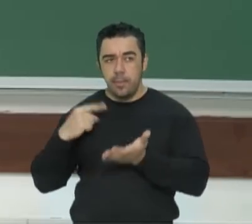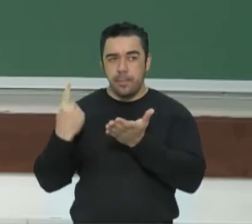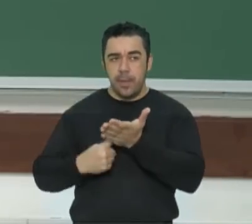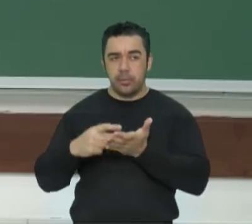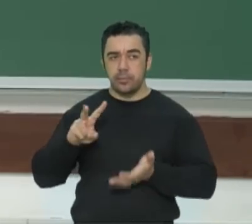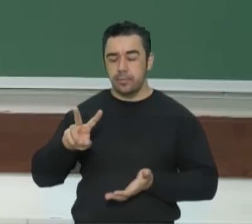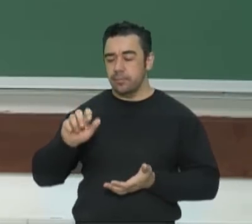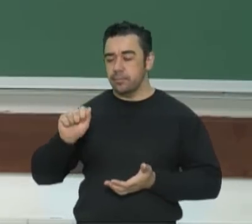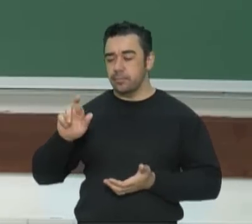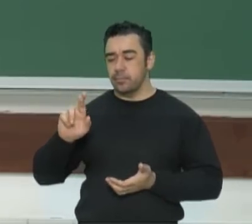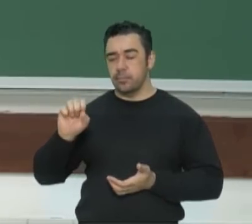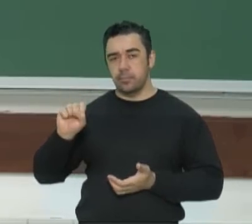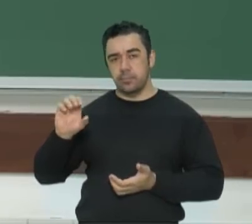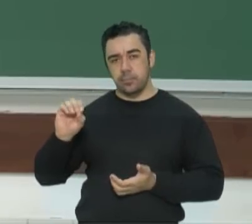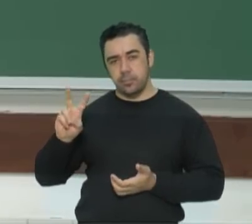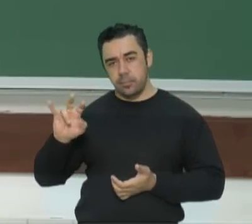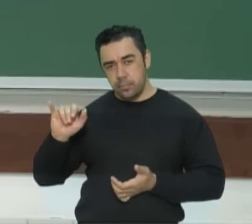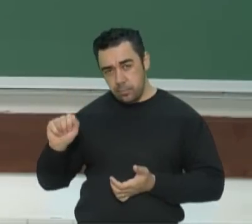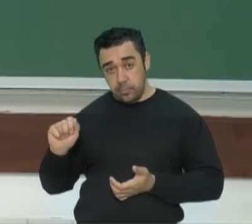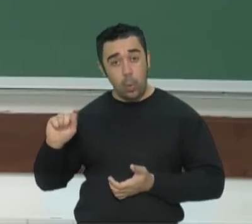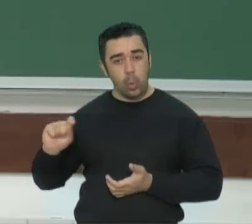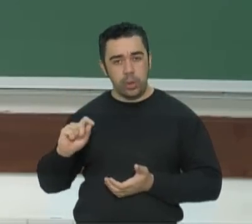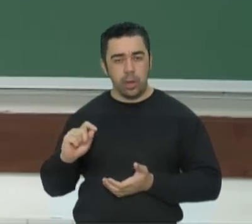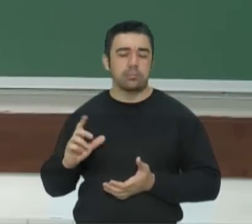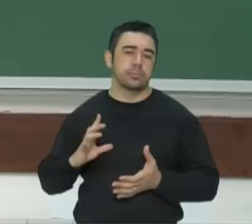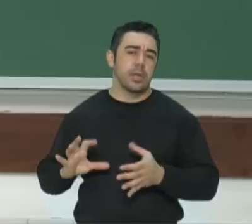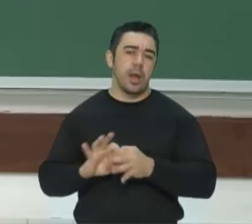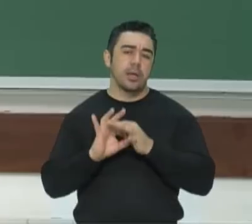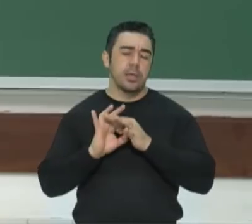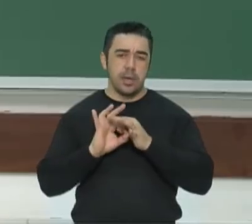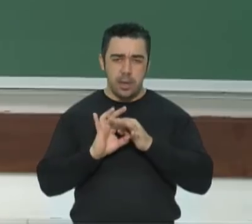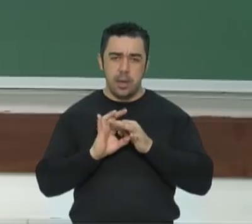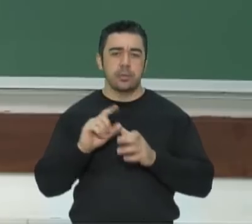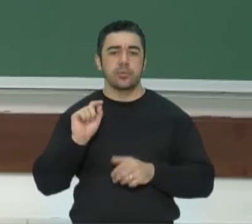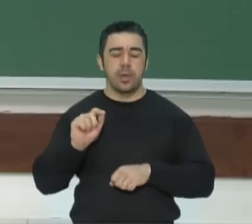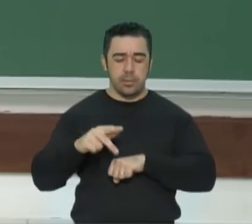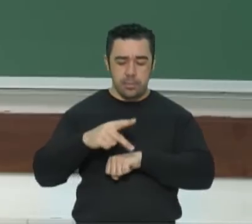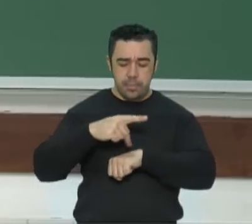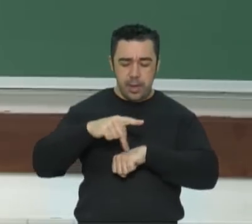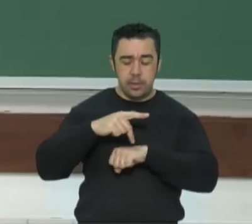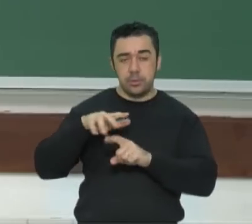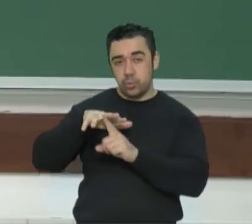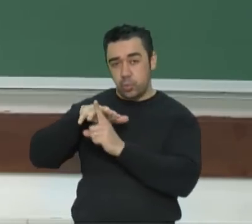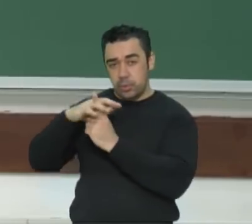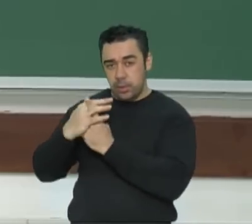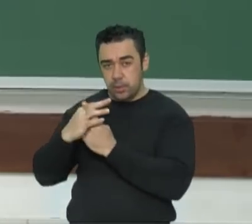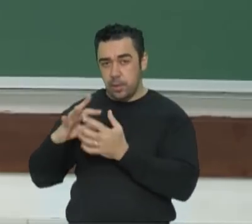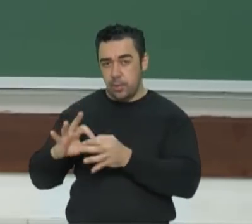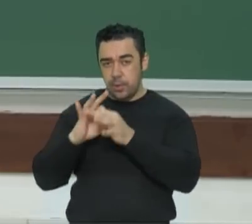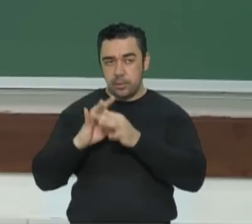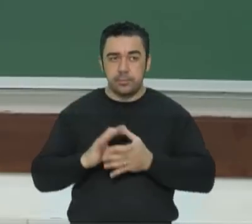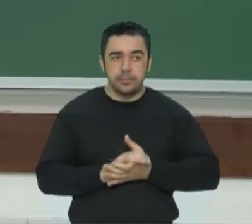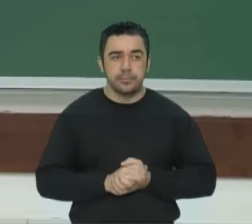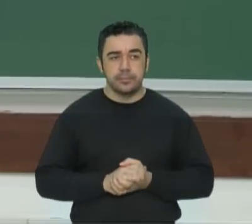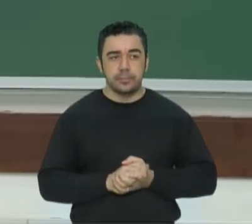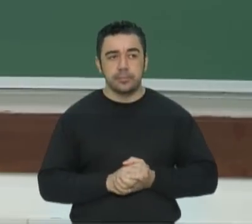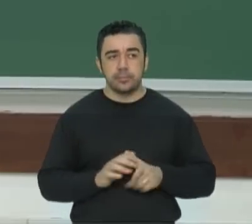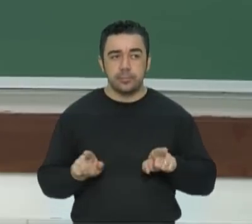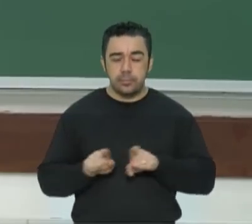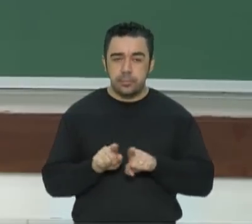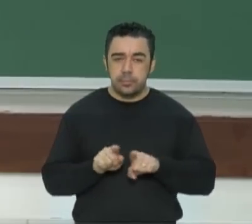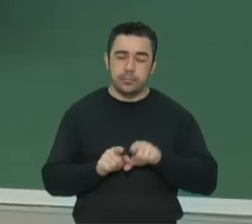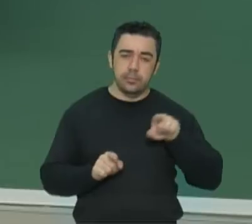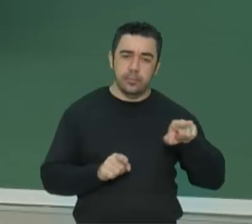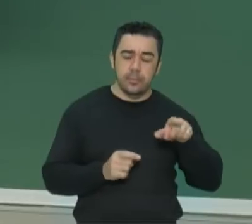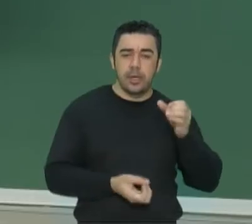Varsóvia, que é uma aliança militar dos países socialistas. E ainda, você tem os